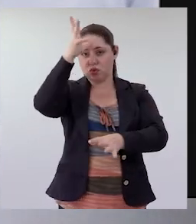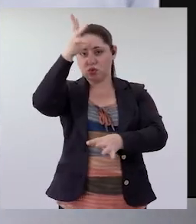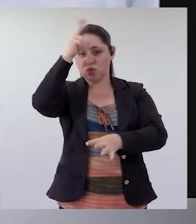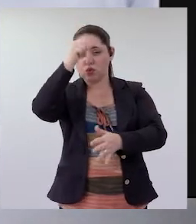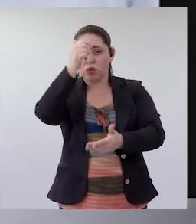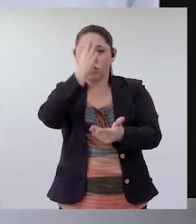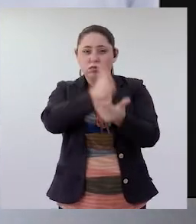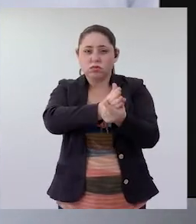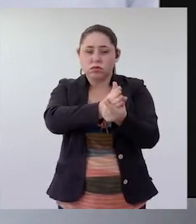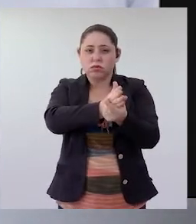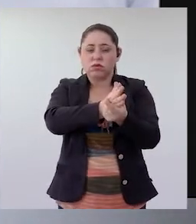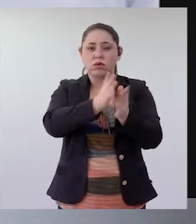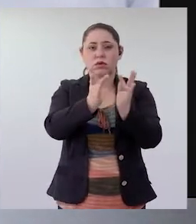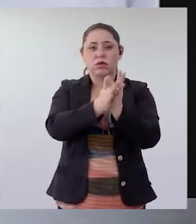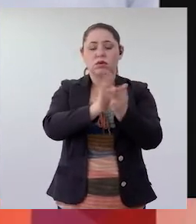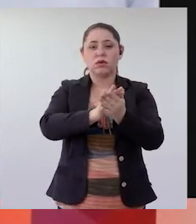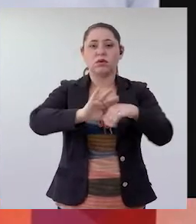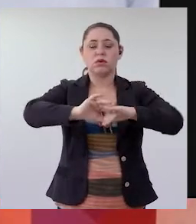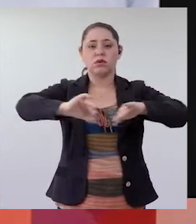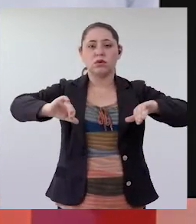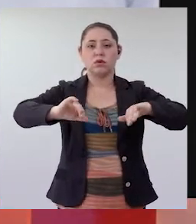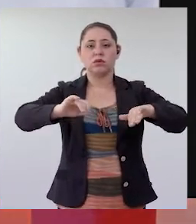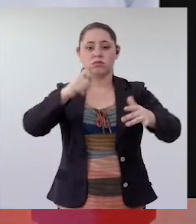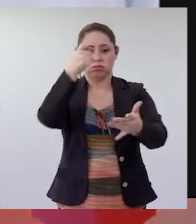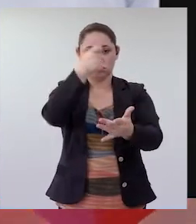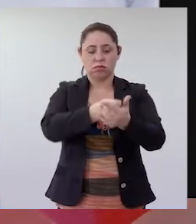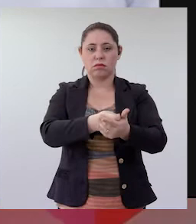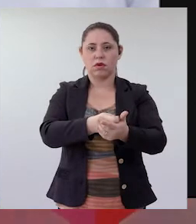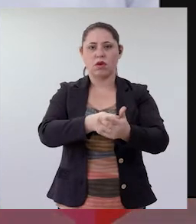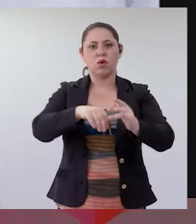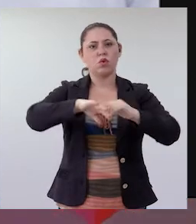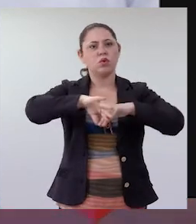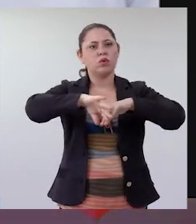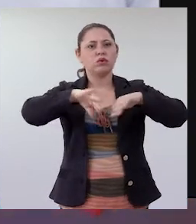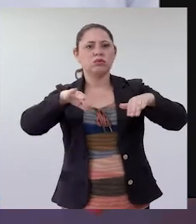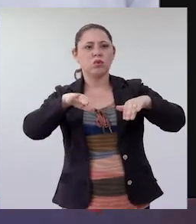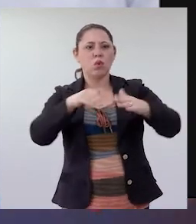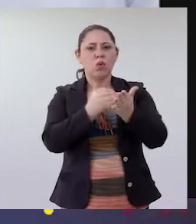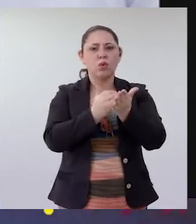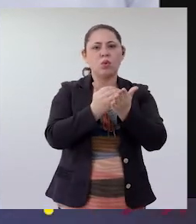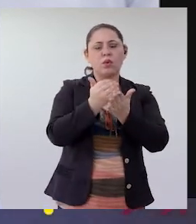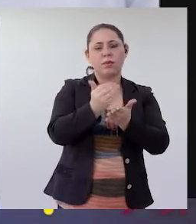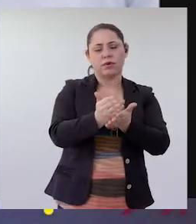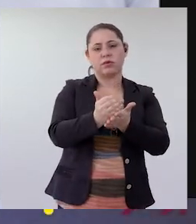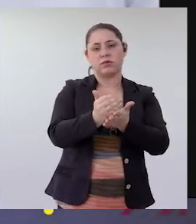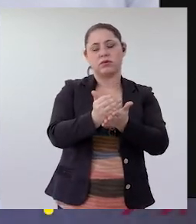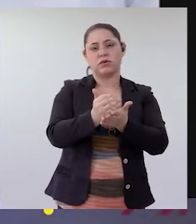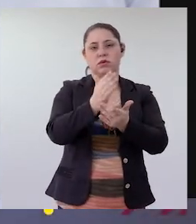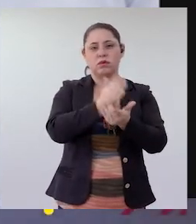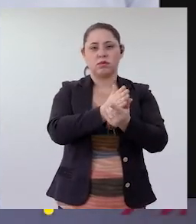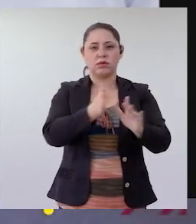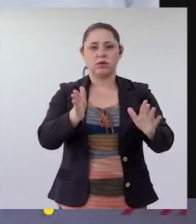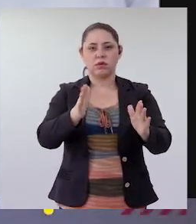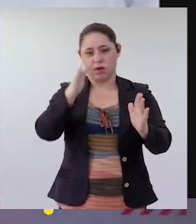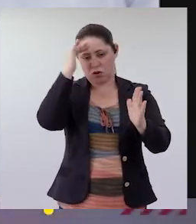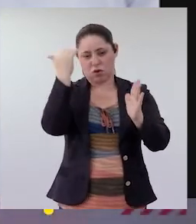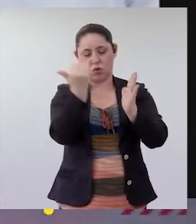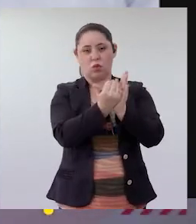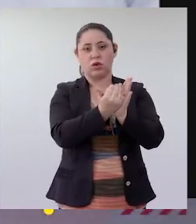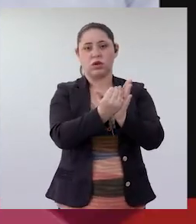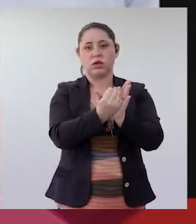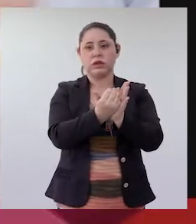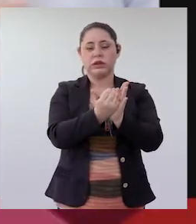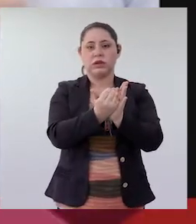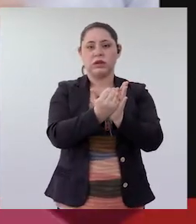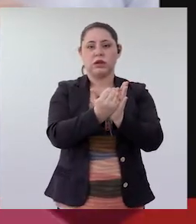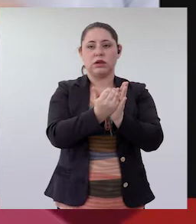em ações de divórcio, para determinar o divórcio no início do processo, né, reconhecendo aí um risco